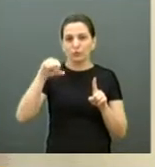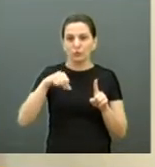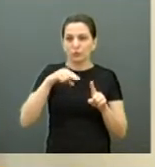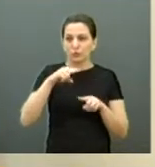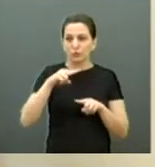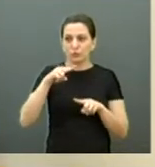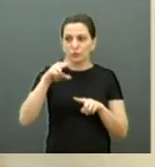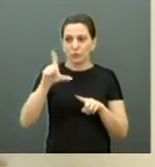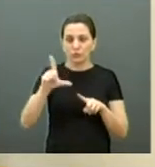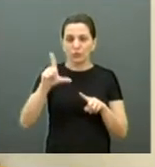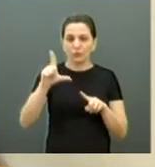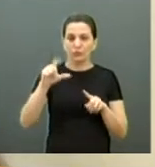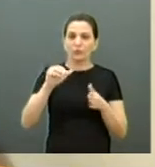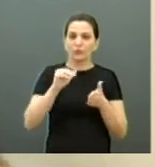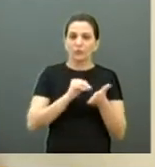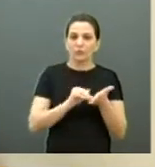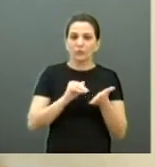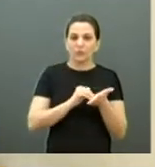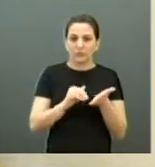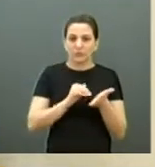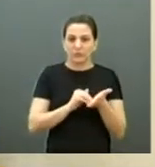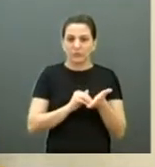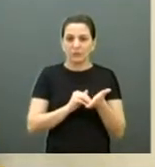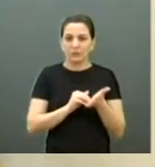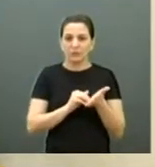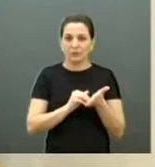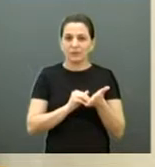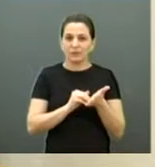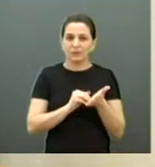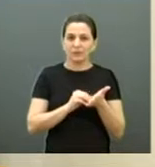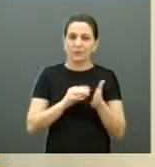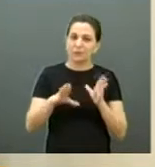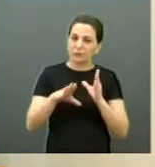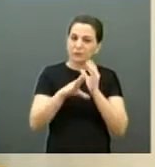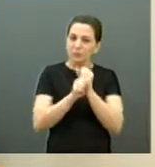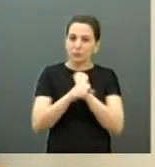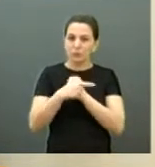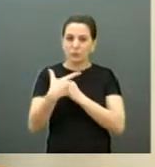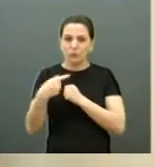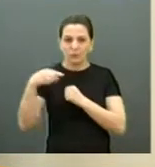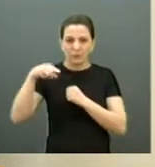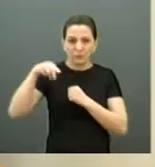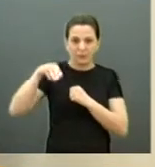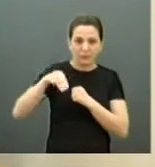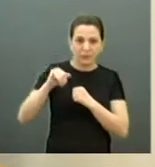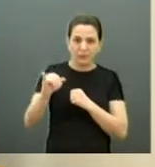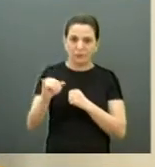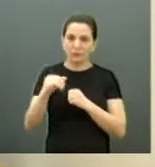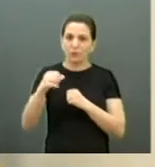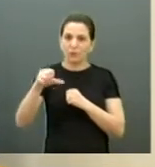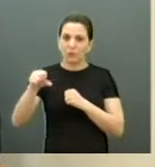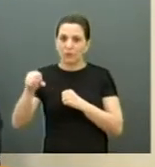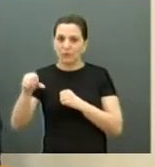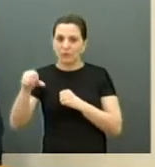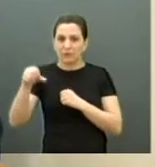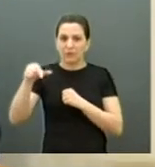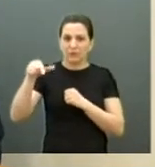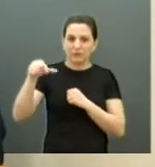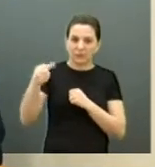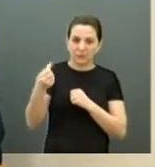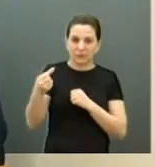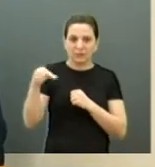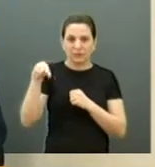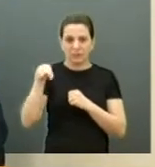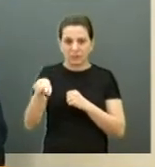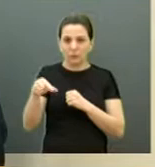cta deixou de recolher um total de dois milhões novecentos e sessenta e seis mil